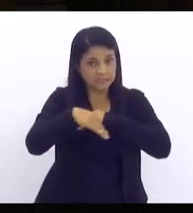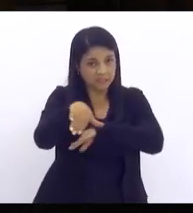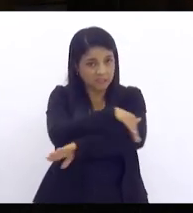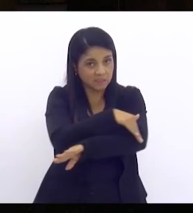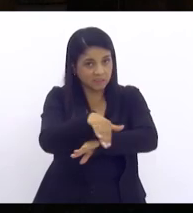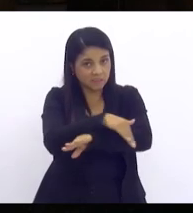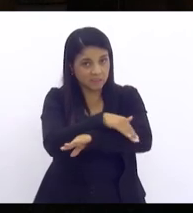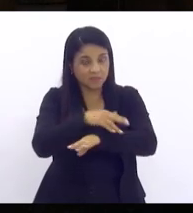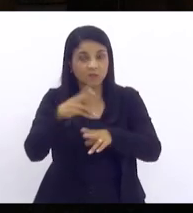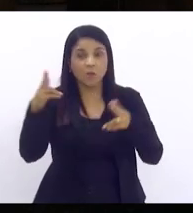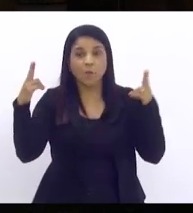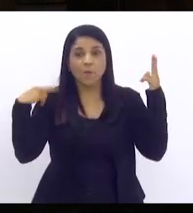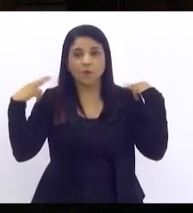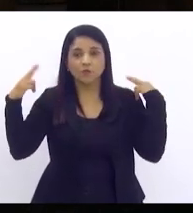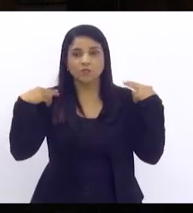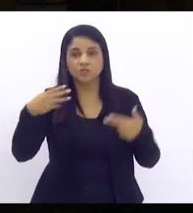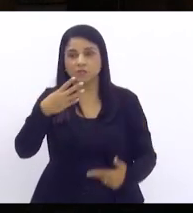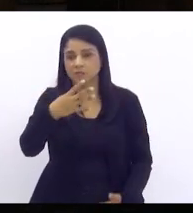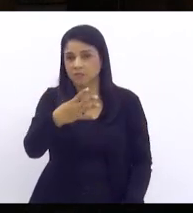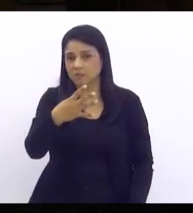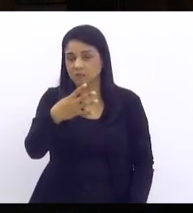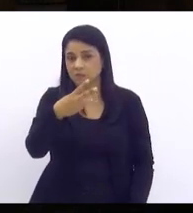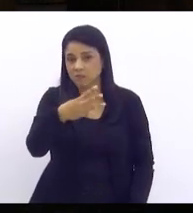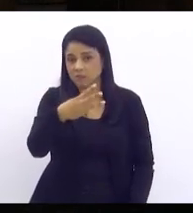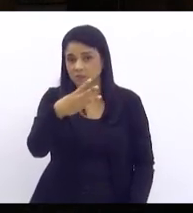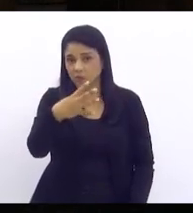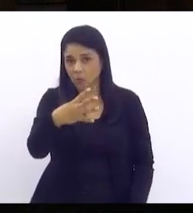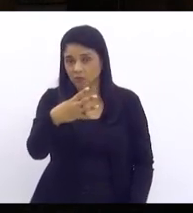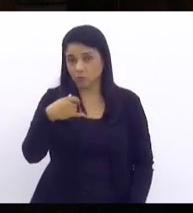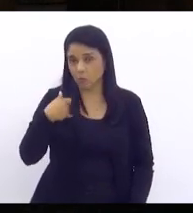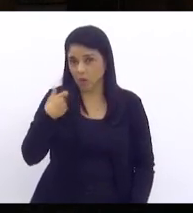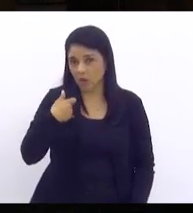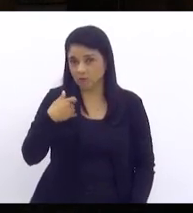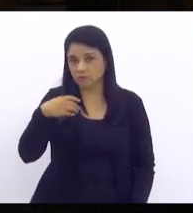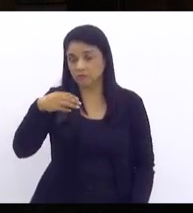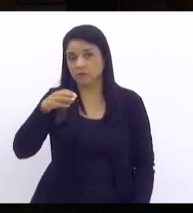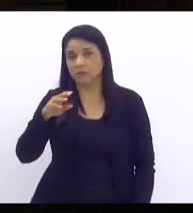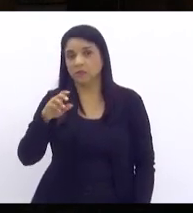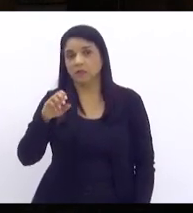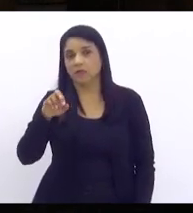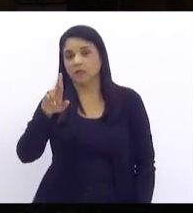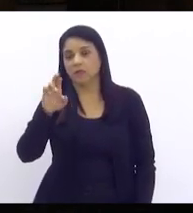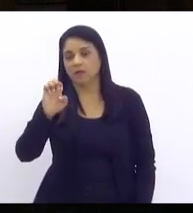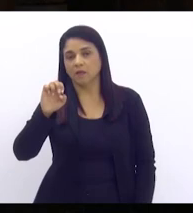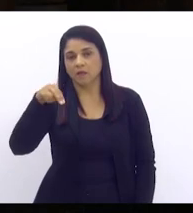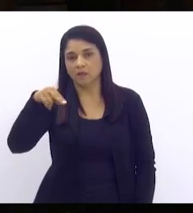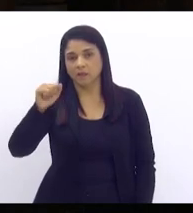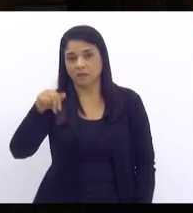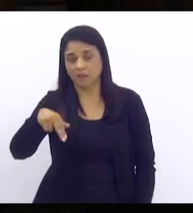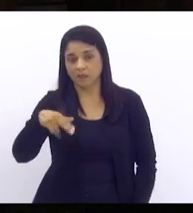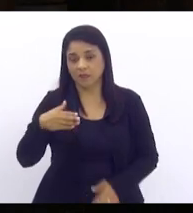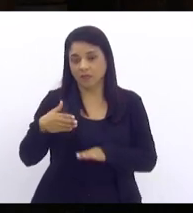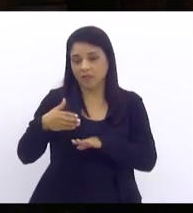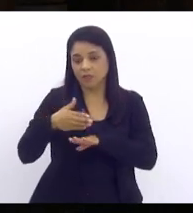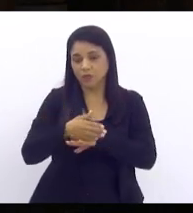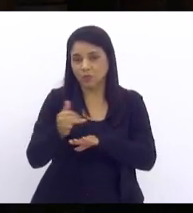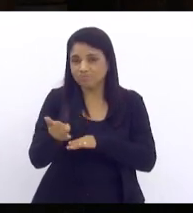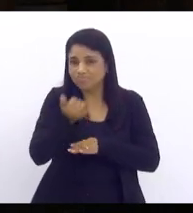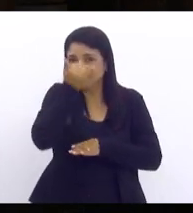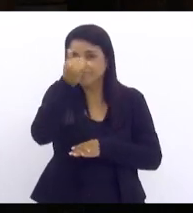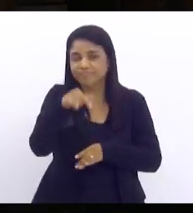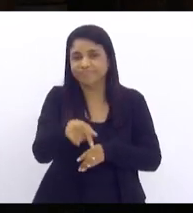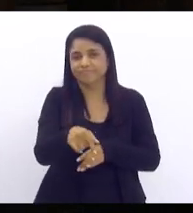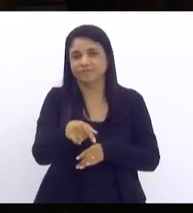O motorista, de 34 anos, Renan Martins, entrou enganado no complexo do Caramujo, em